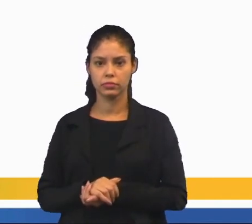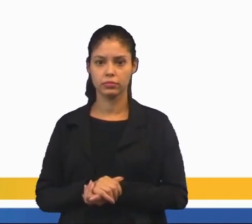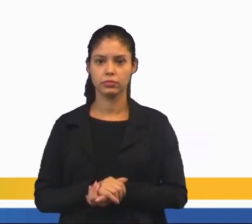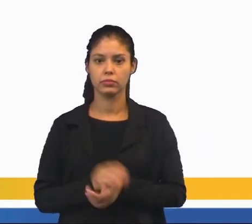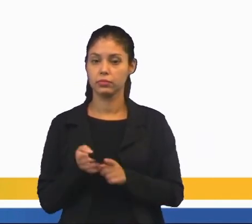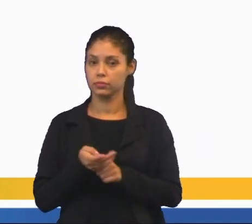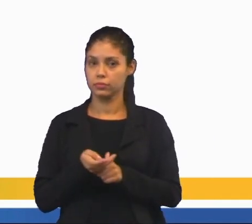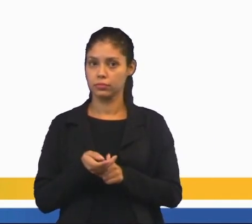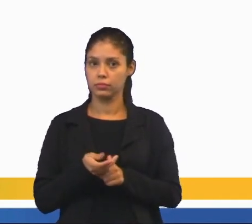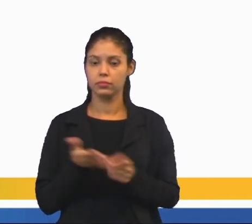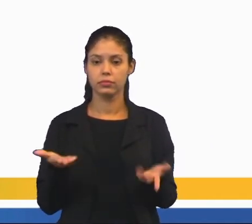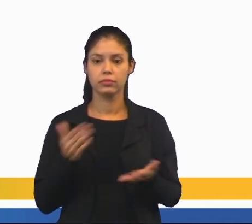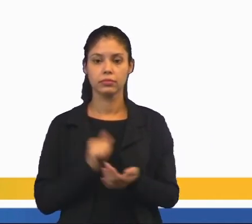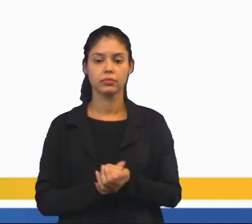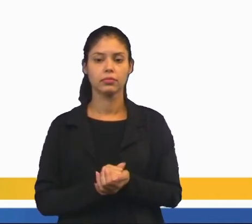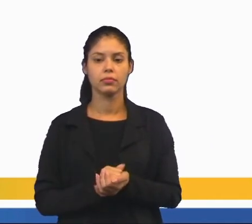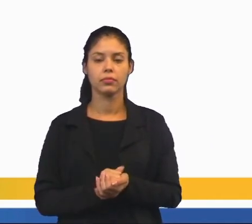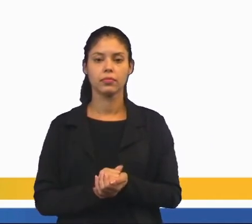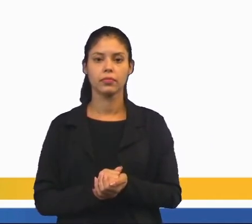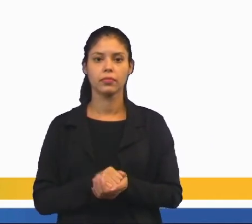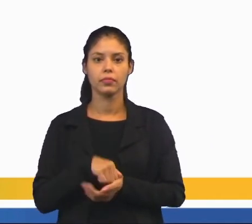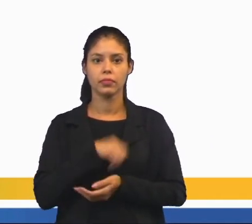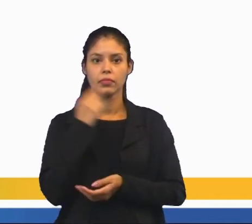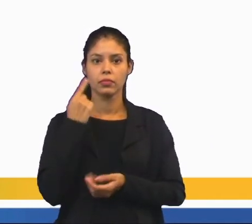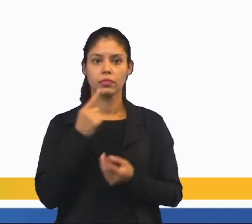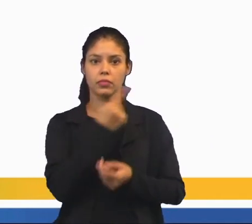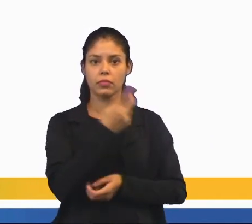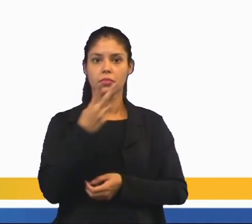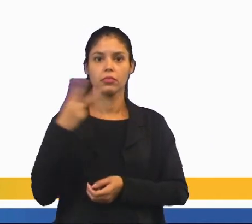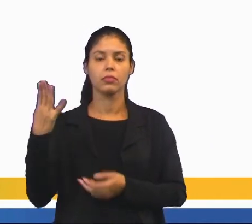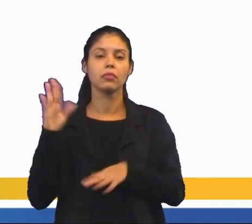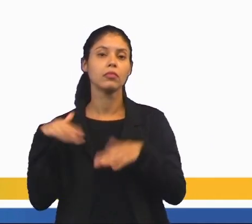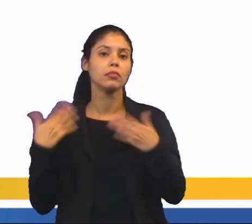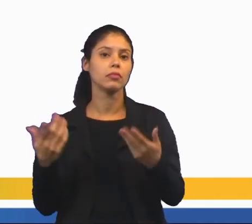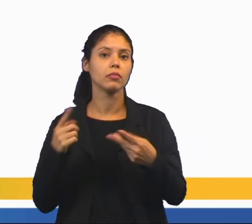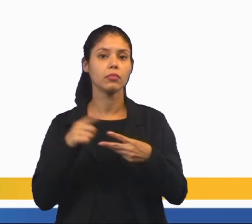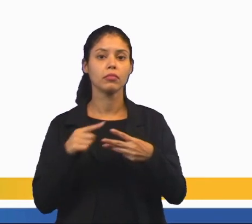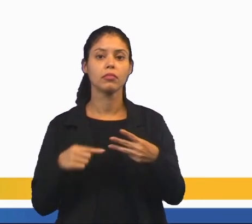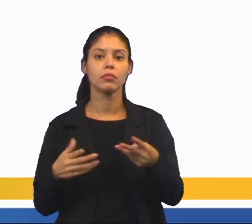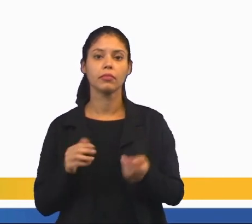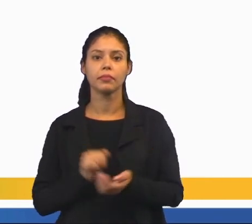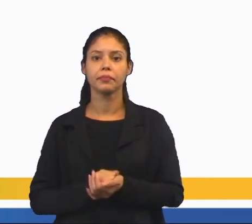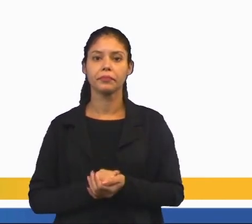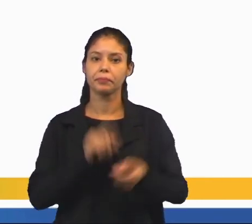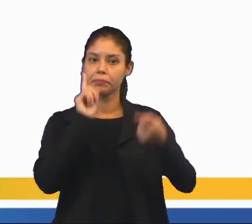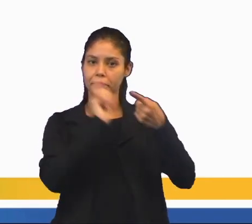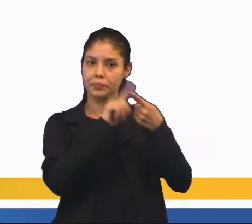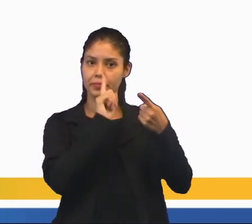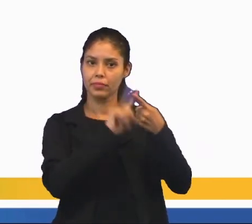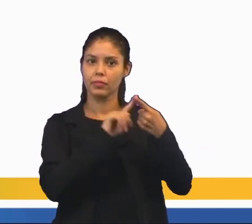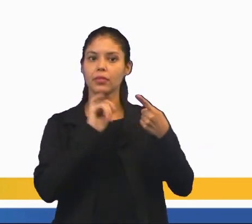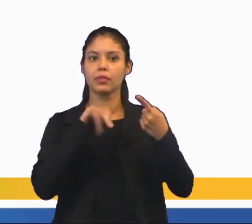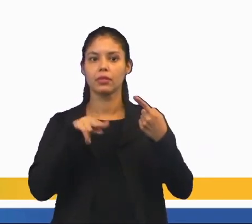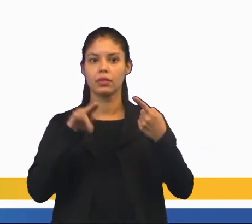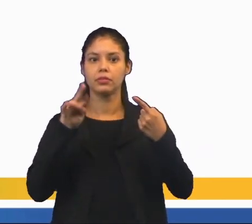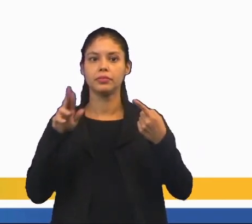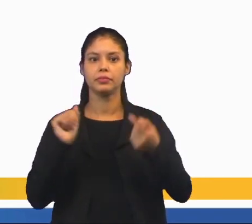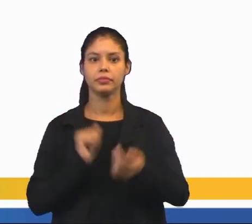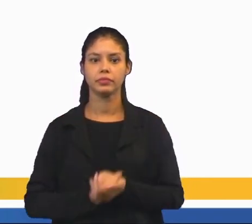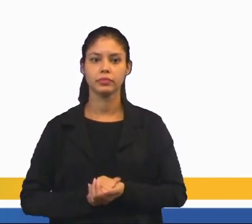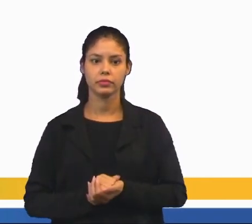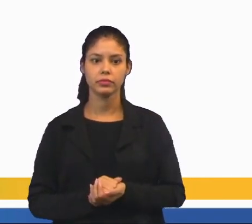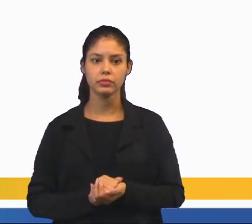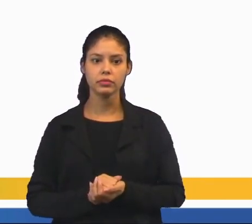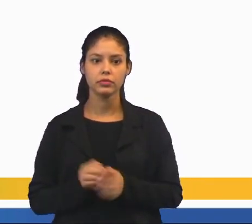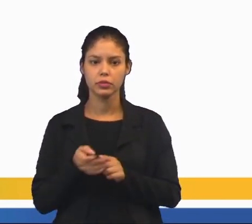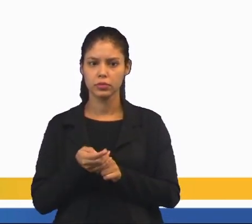o milho verde. O milho verde será in natura, processado ou ultraprocessados? In natura.